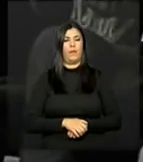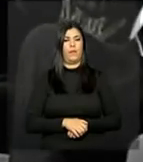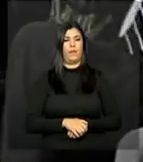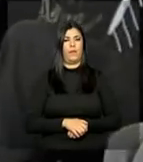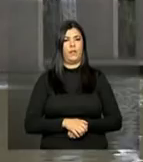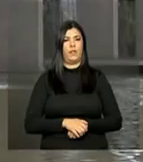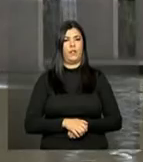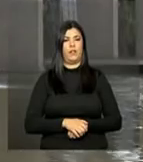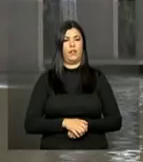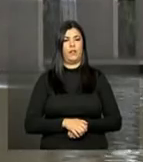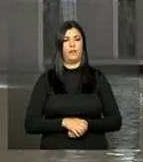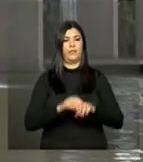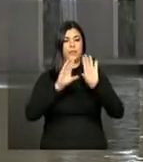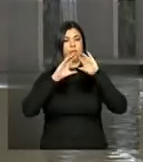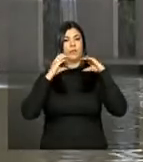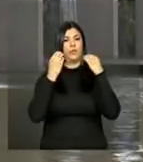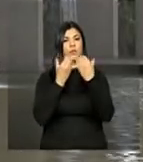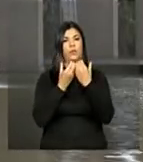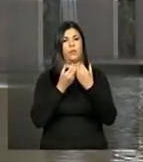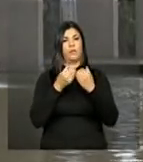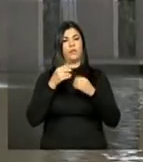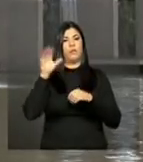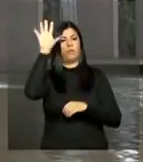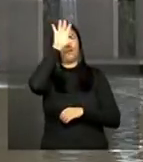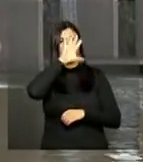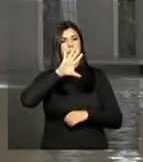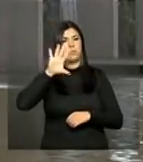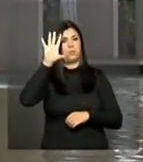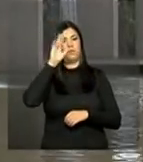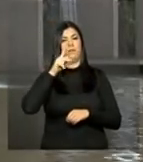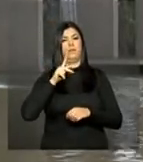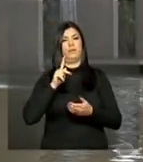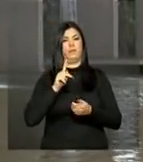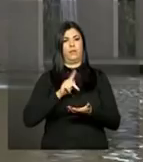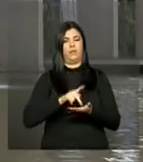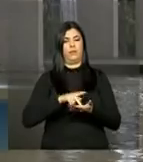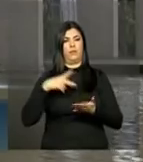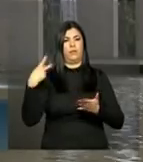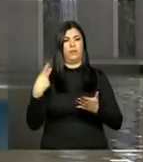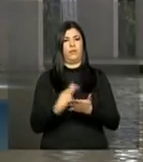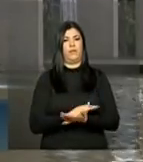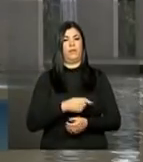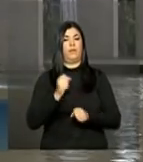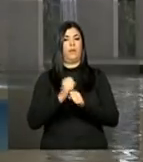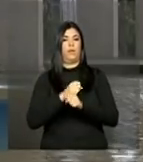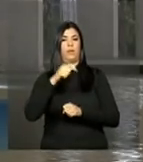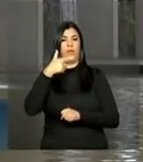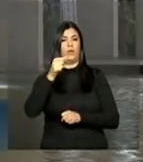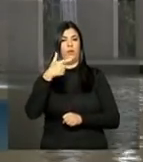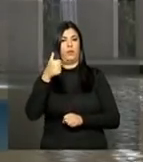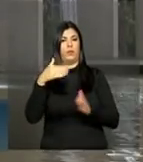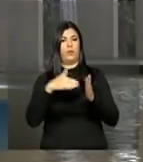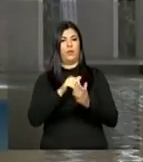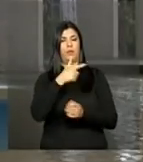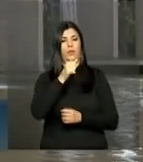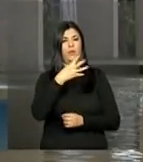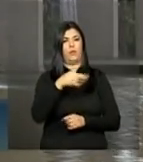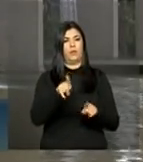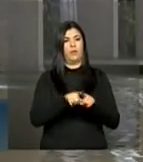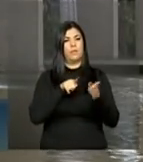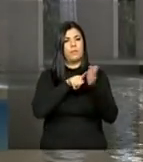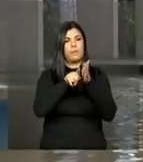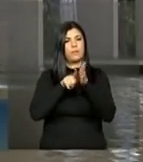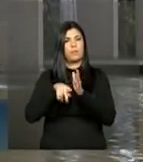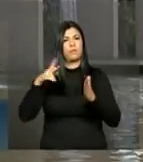dia a comissão nacional da verdade que funcionou entre 2012 e 2014 investigou casos de violações dos Direitos